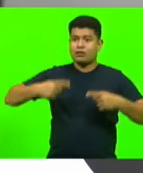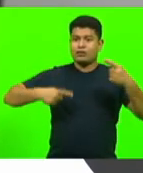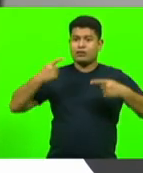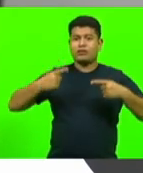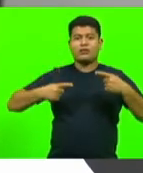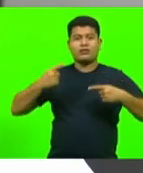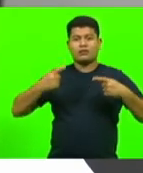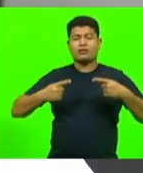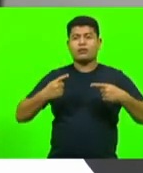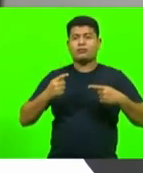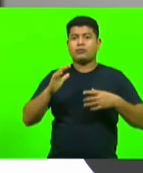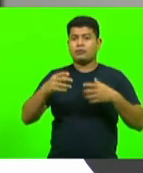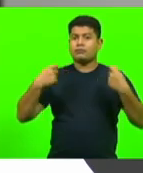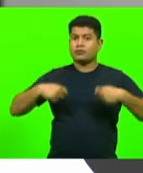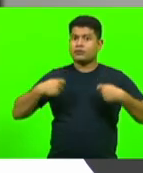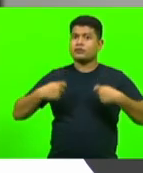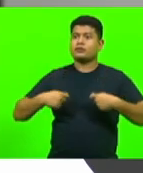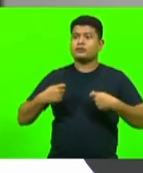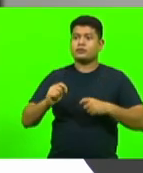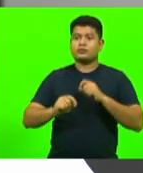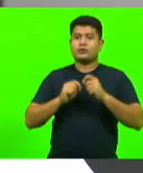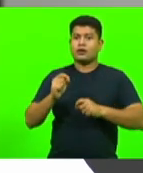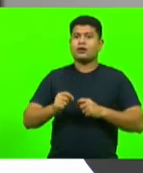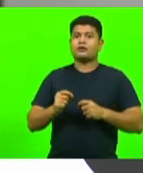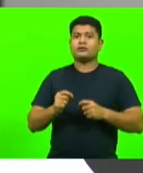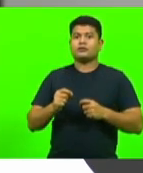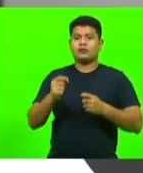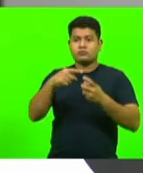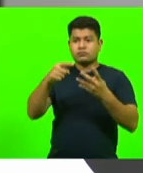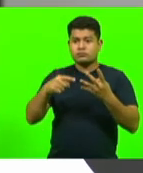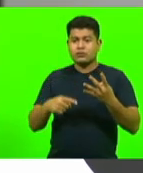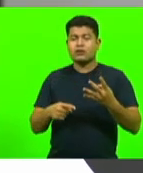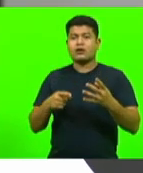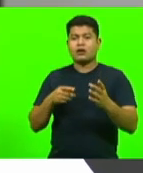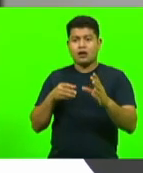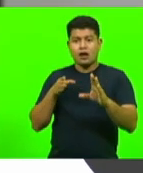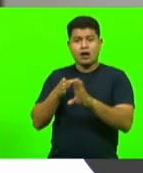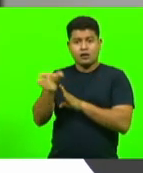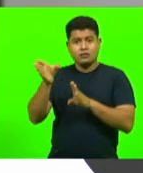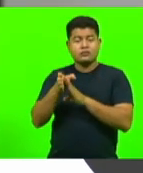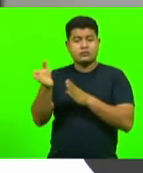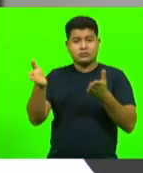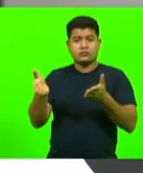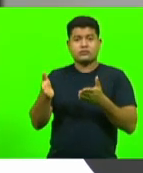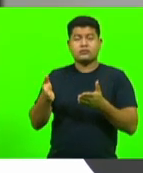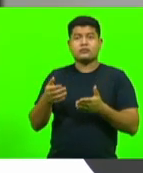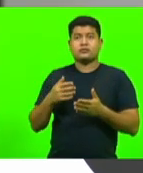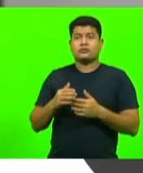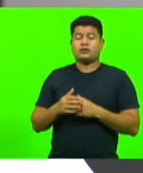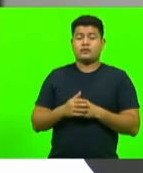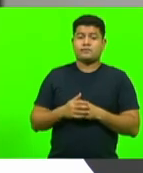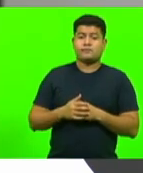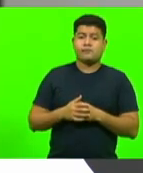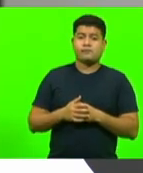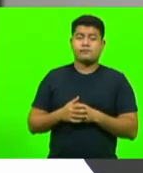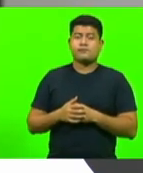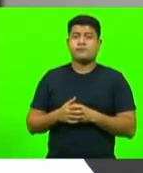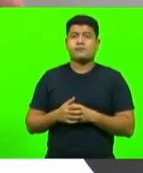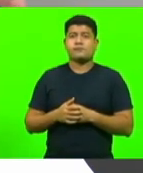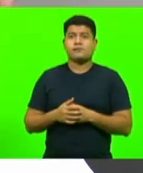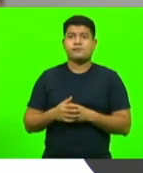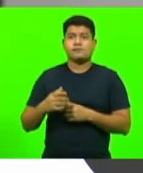tem que ter encaminhamento senão não tenho sentido né só esse debate equipe e nesse sentido aqui a gente